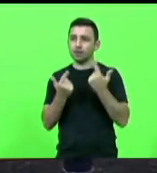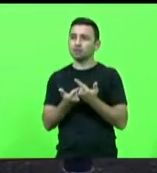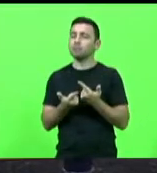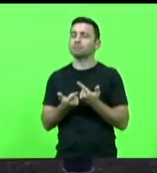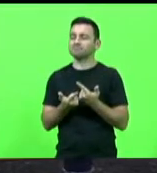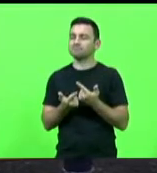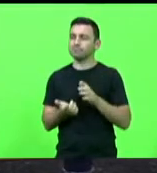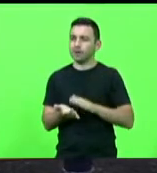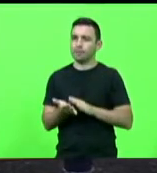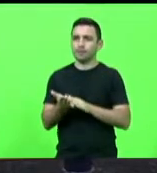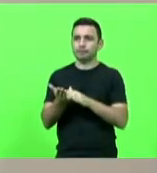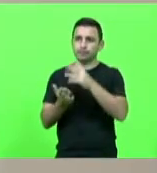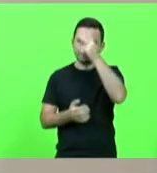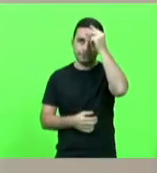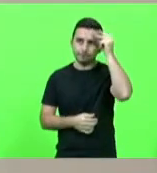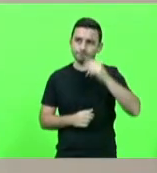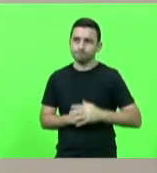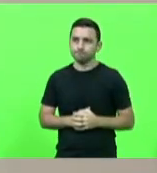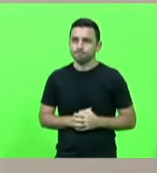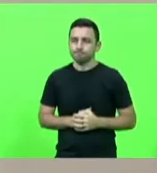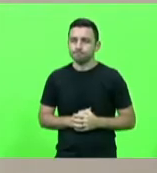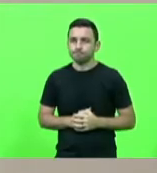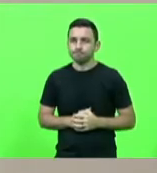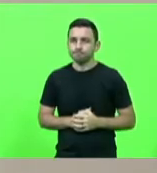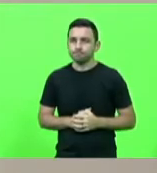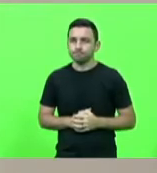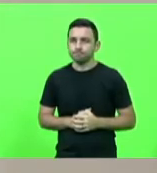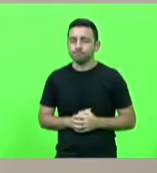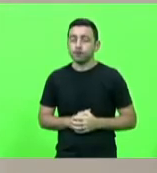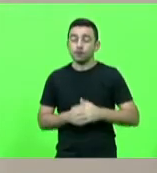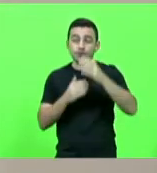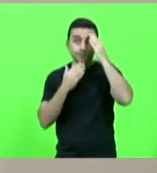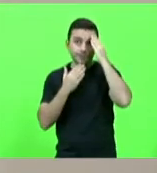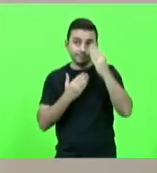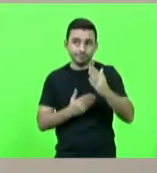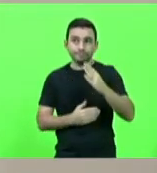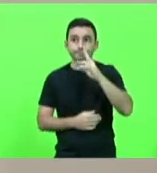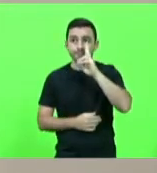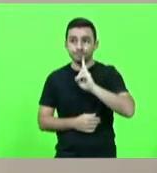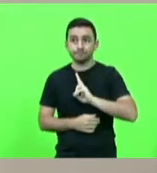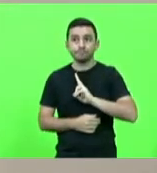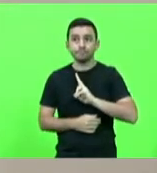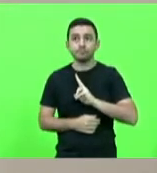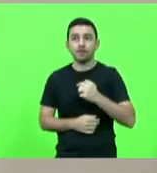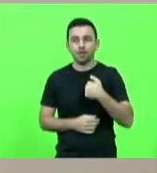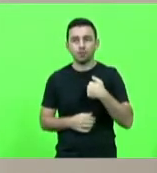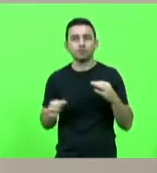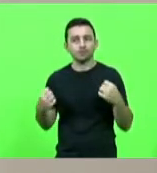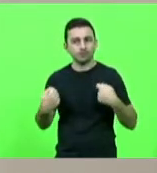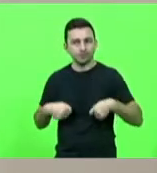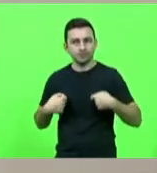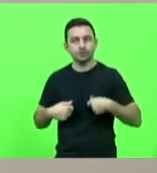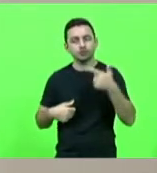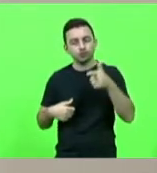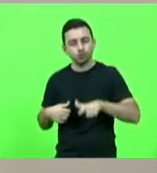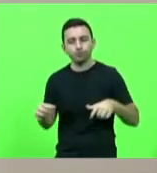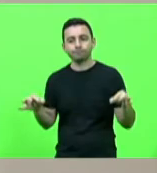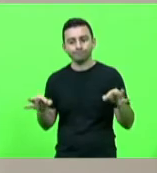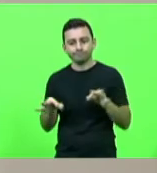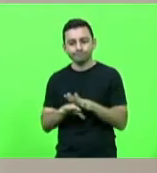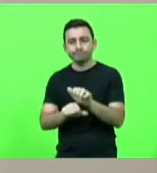prefeito Aquiles. Eu preciso, obrigado, deputado Ivan Nats, eu preciso encerrar a sessão novamente,